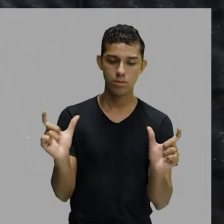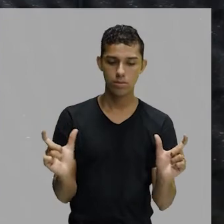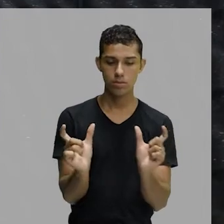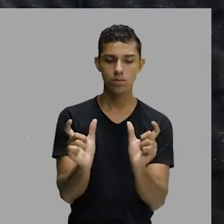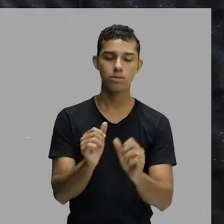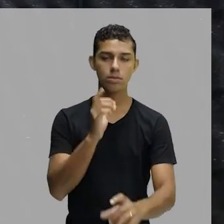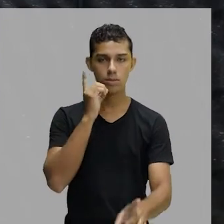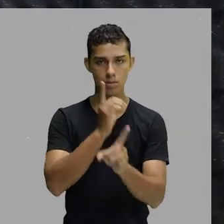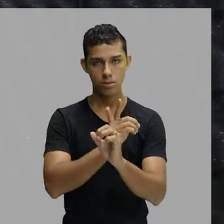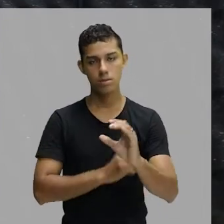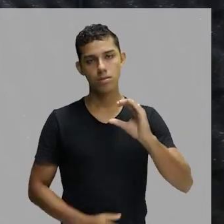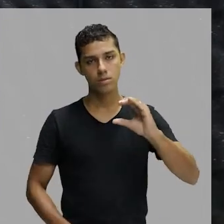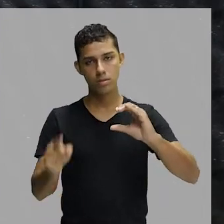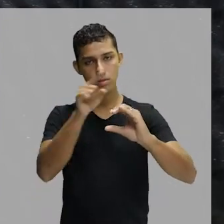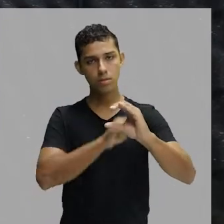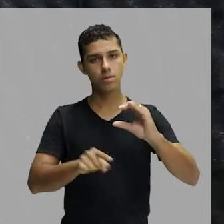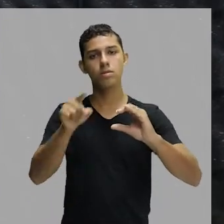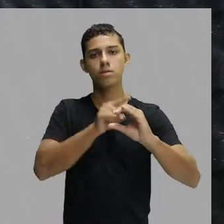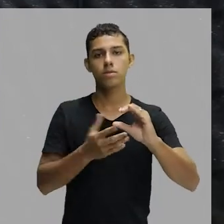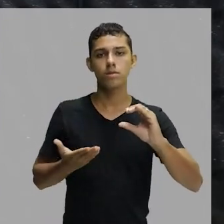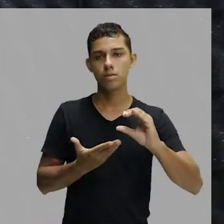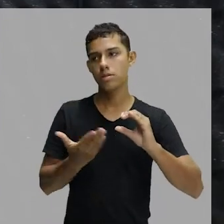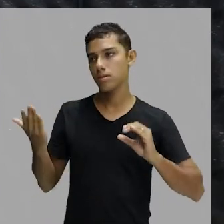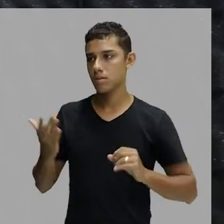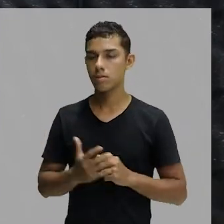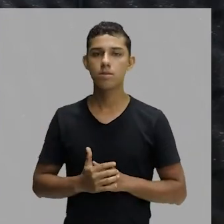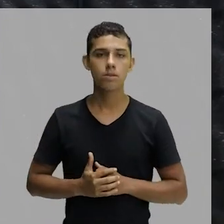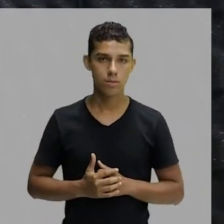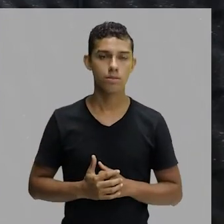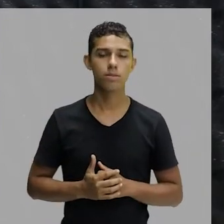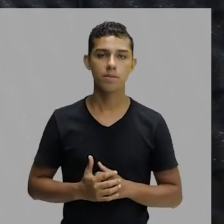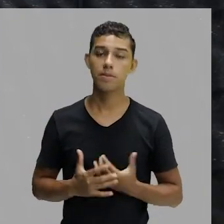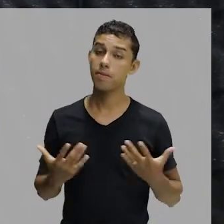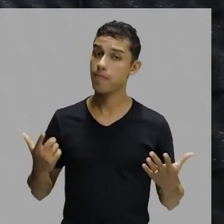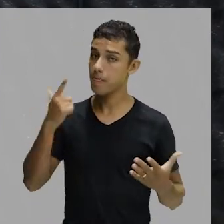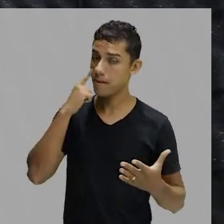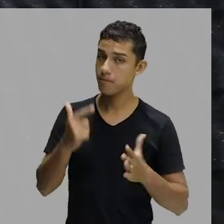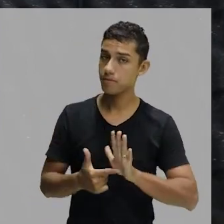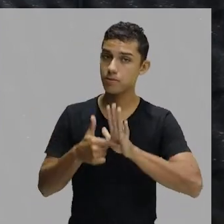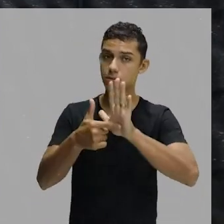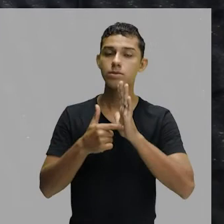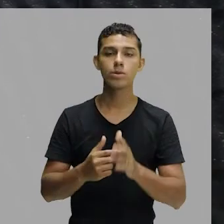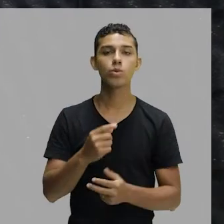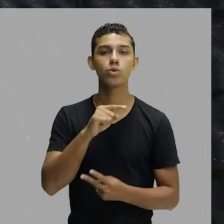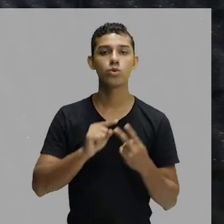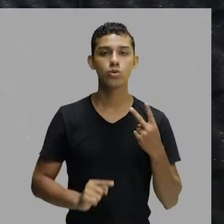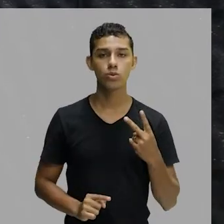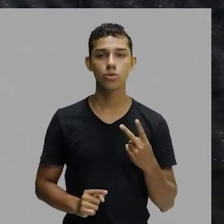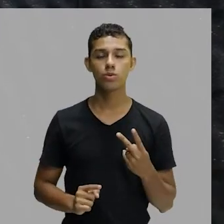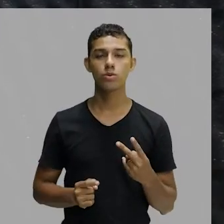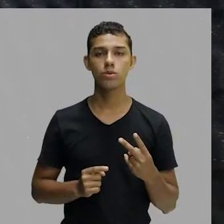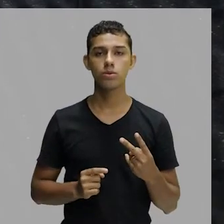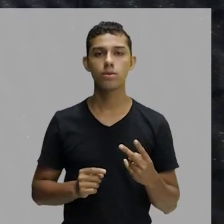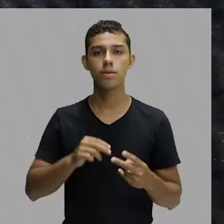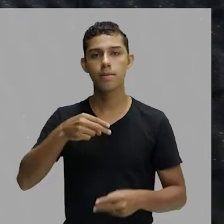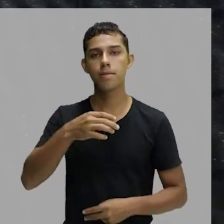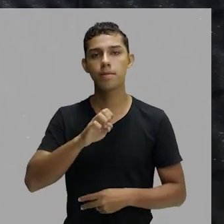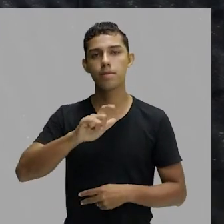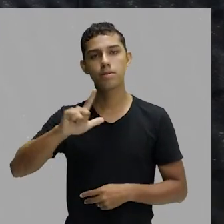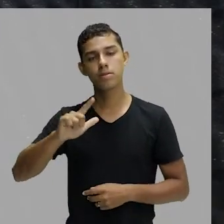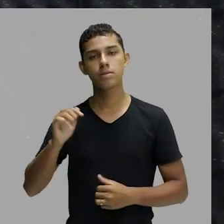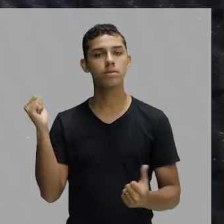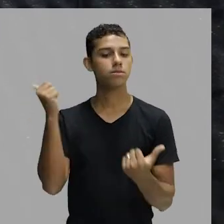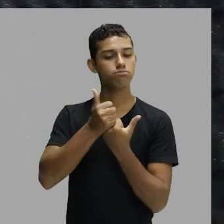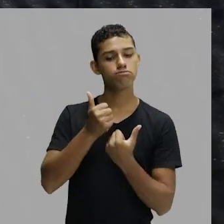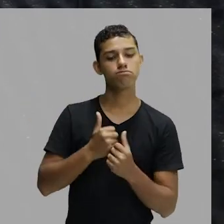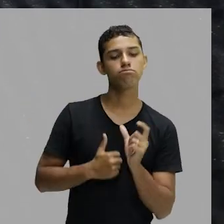e álcool. Tudo bem? O naftaleno, ele apresenta dois anéis aromáticos. E aí, quando eu substituo o